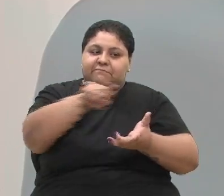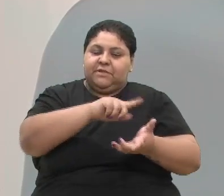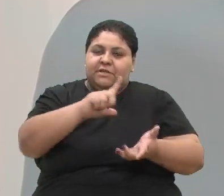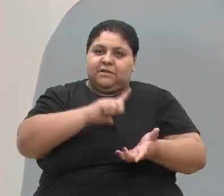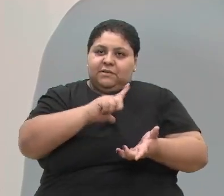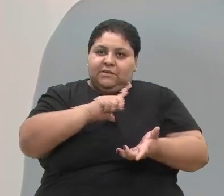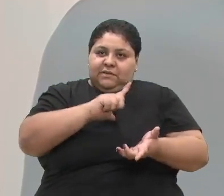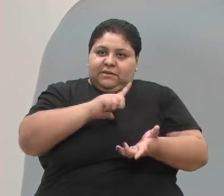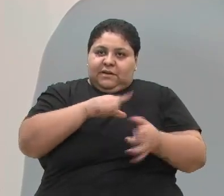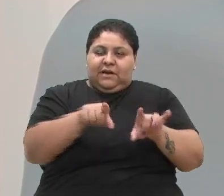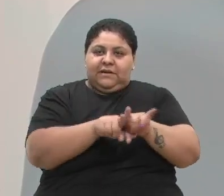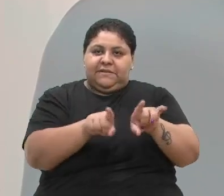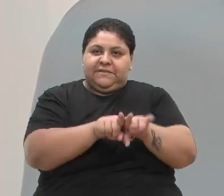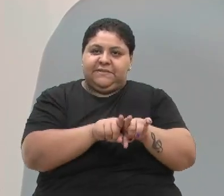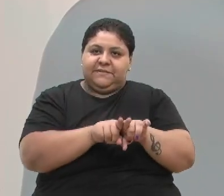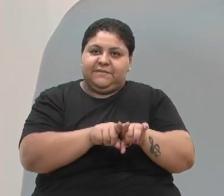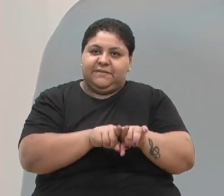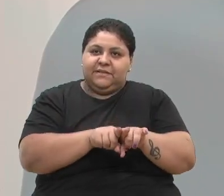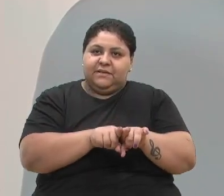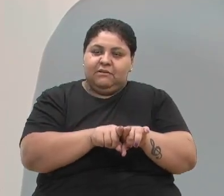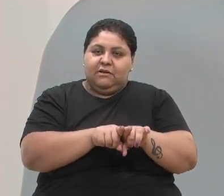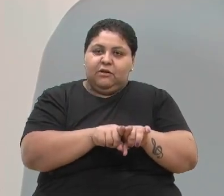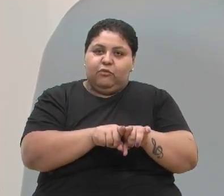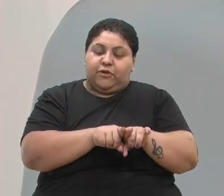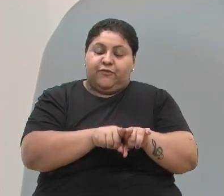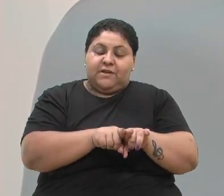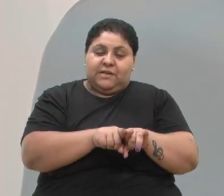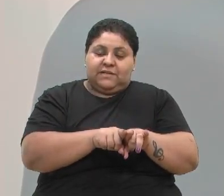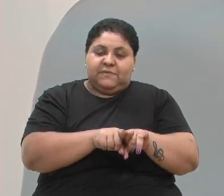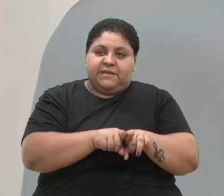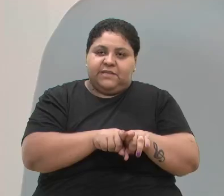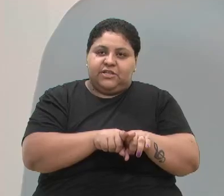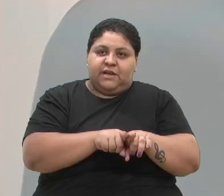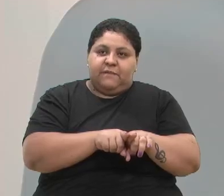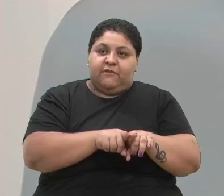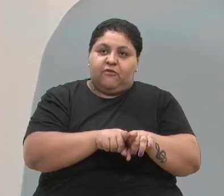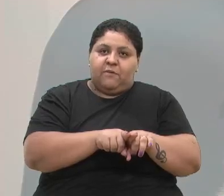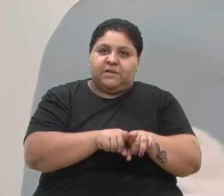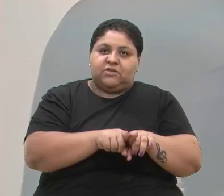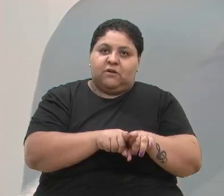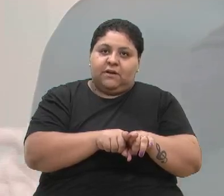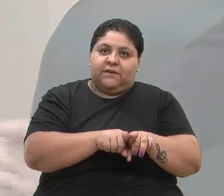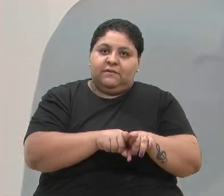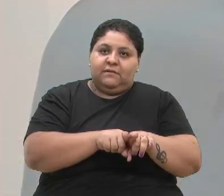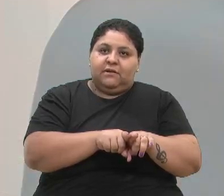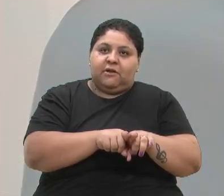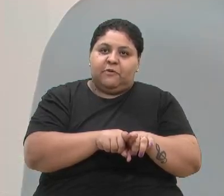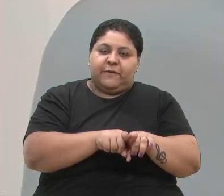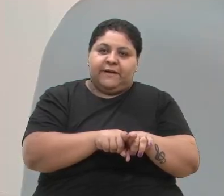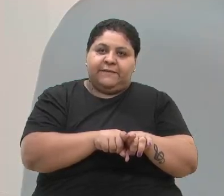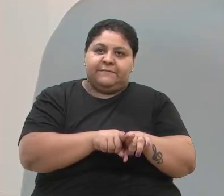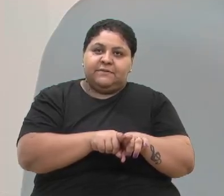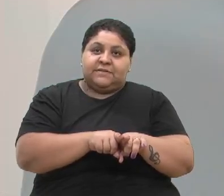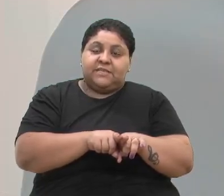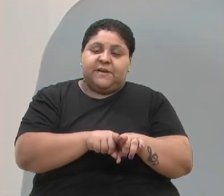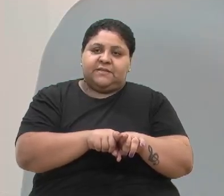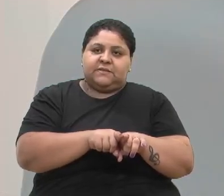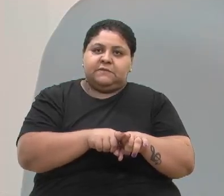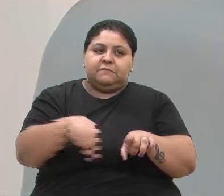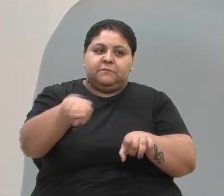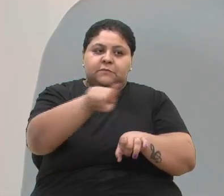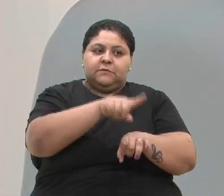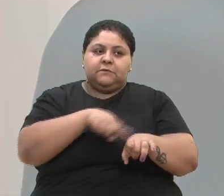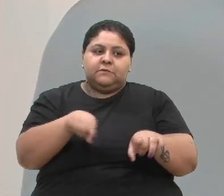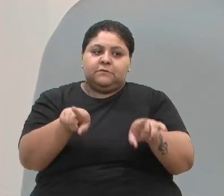com certeza, a máfia do lixo, como muitas cidades de Santa Catarina, que até tem a lista dos prefeitos presos aqui.